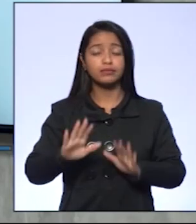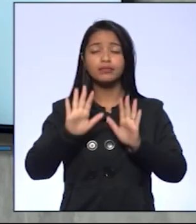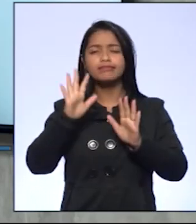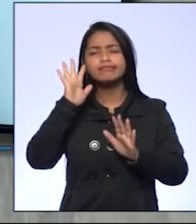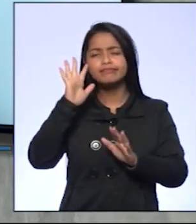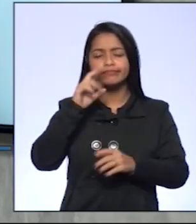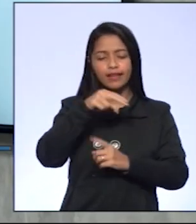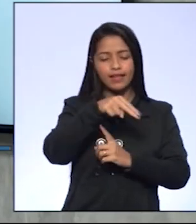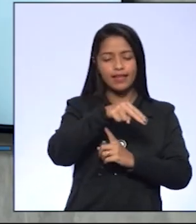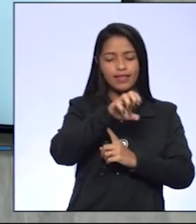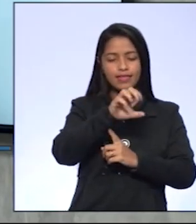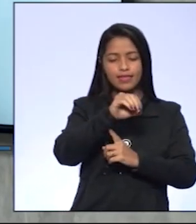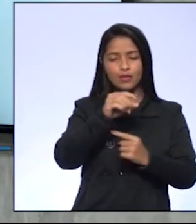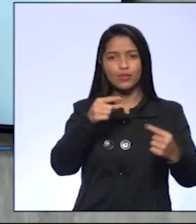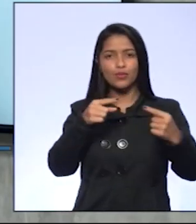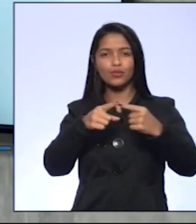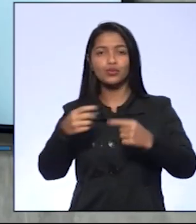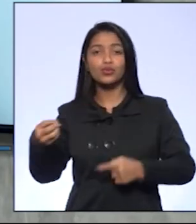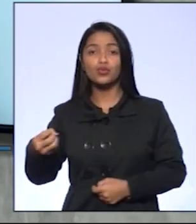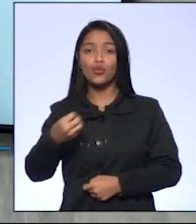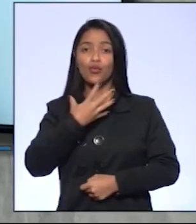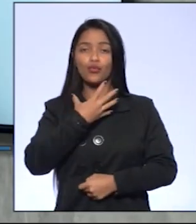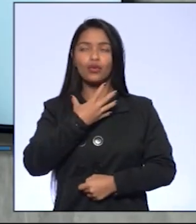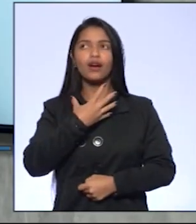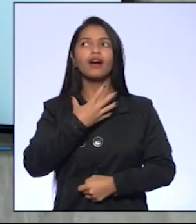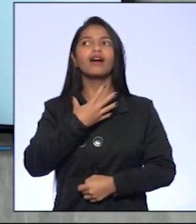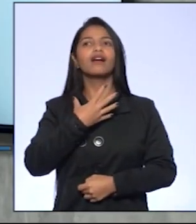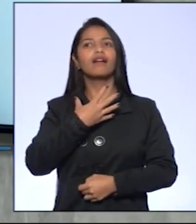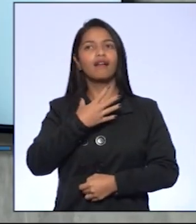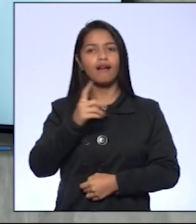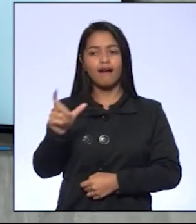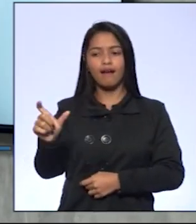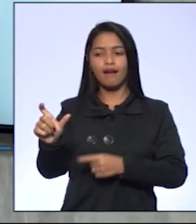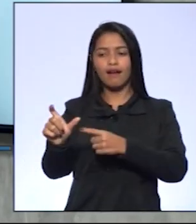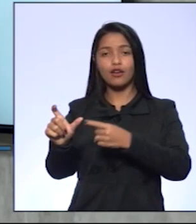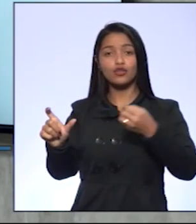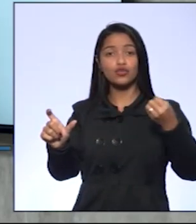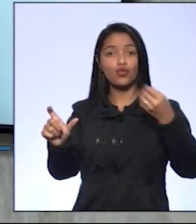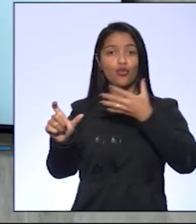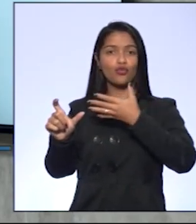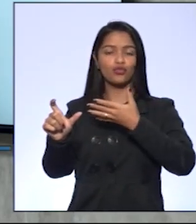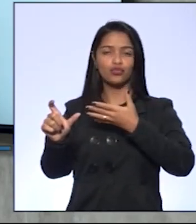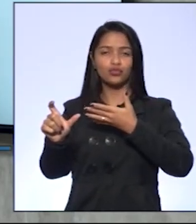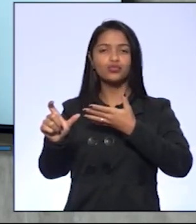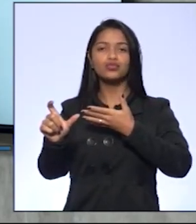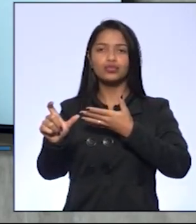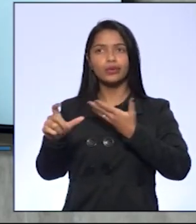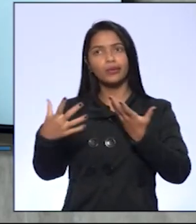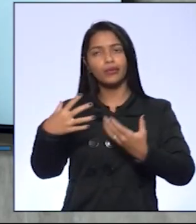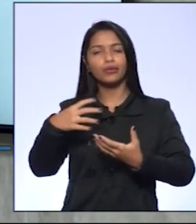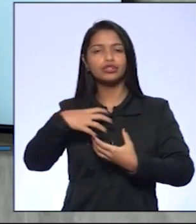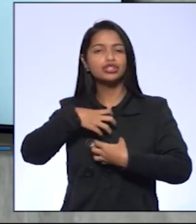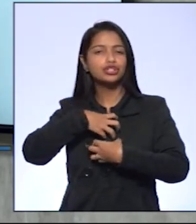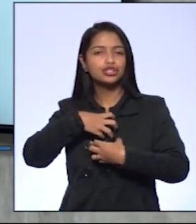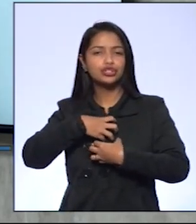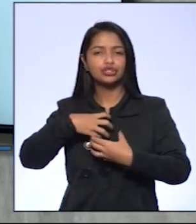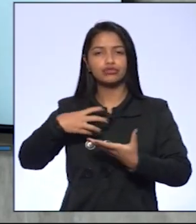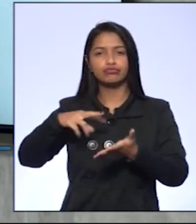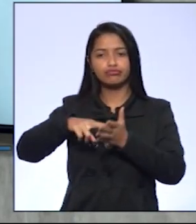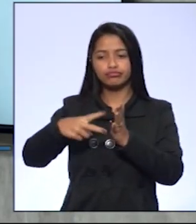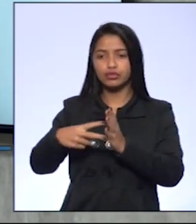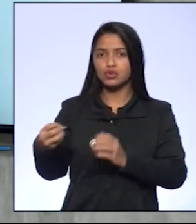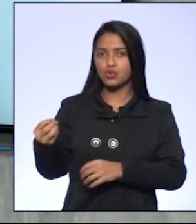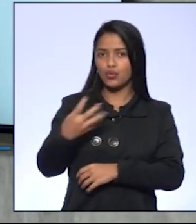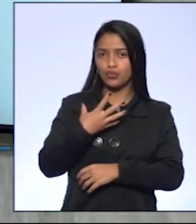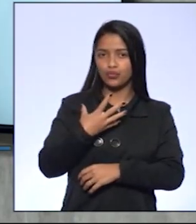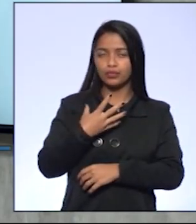novo. Neologismo é a nova palavra ou um novo sentido. Então, às vezes eu pego uma palavra que existia